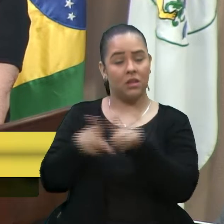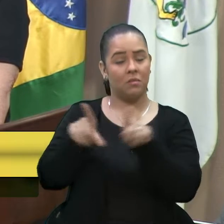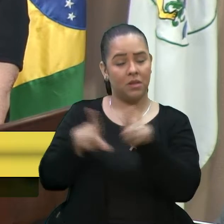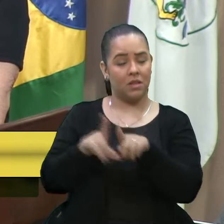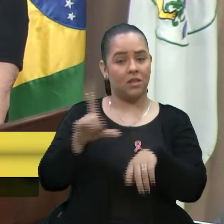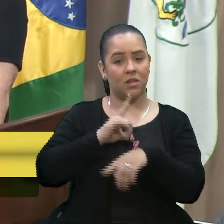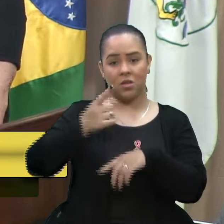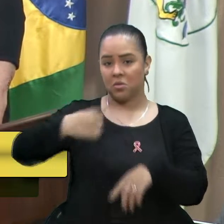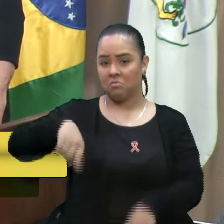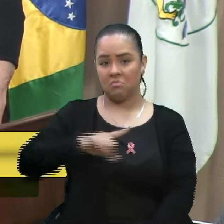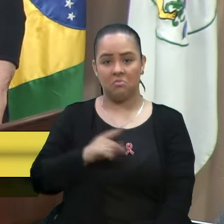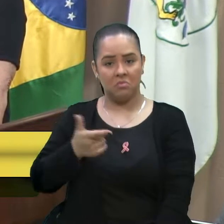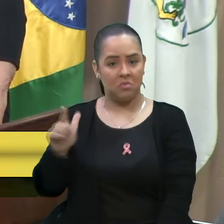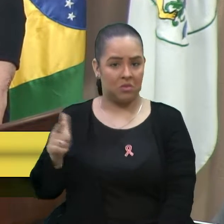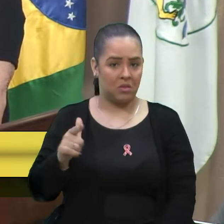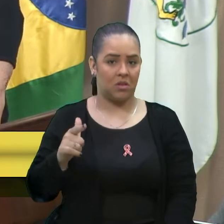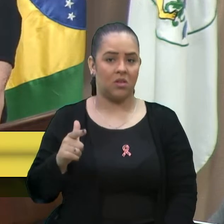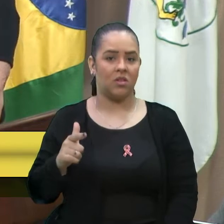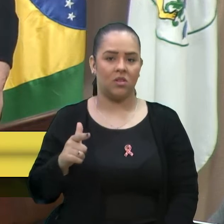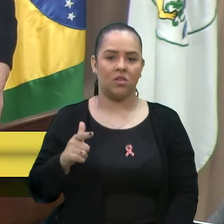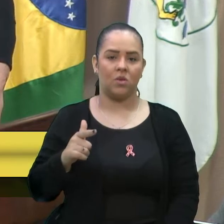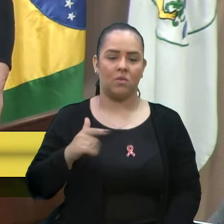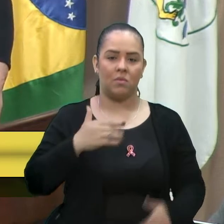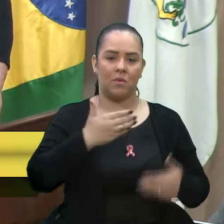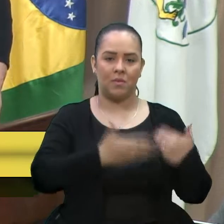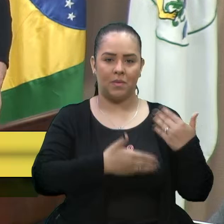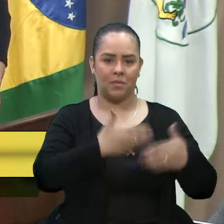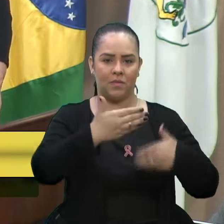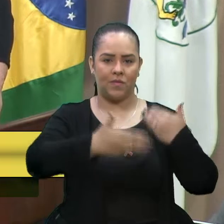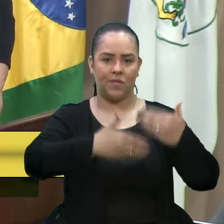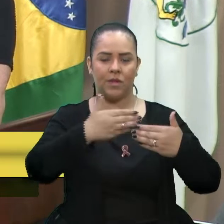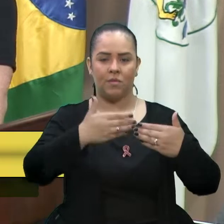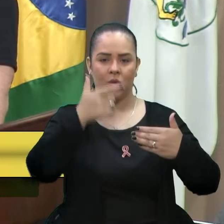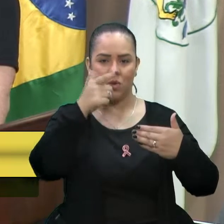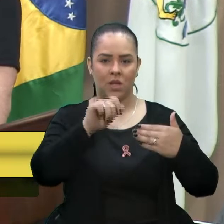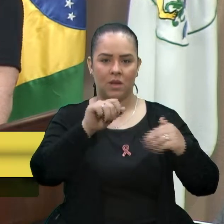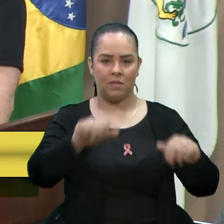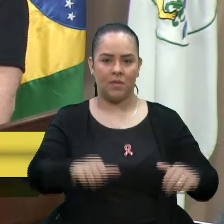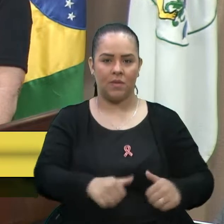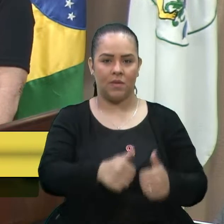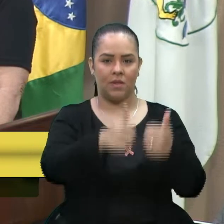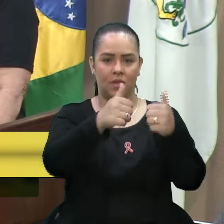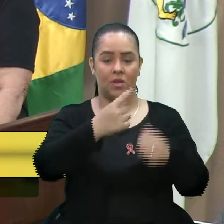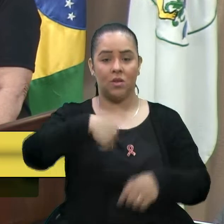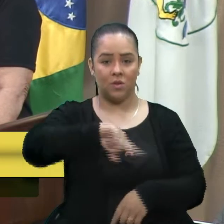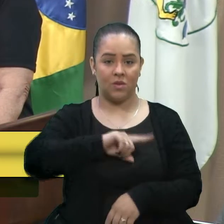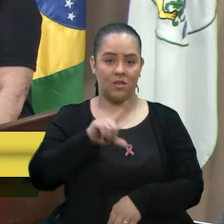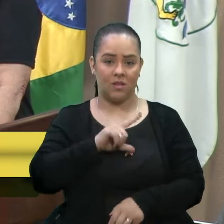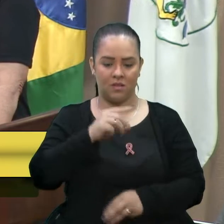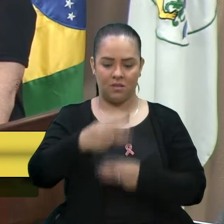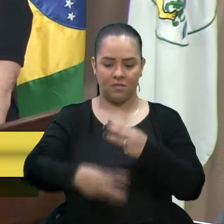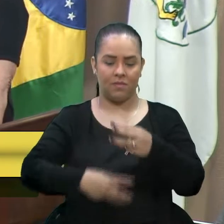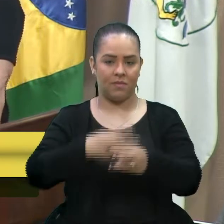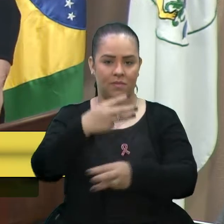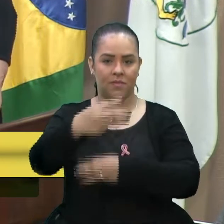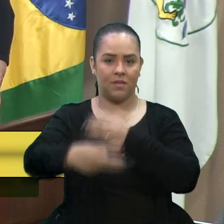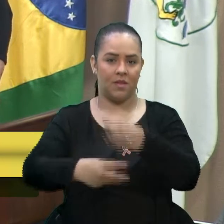Não temos, como eu disse, plano de carreira e estamos com os nossos triênios, mais conhecidos como avanços,